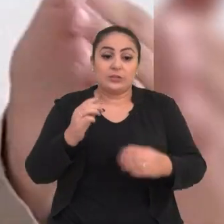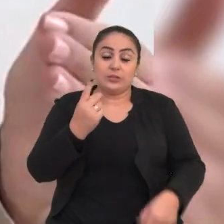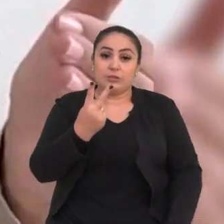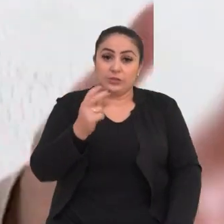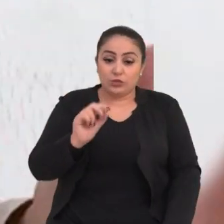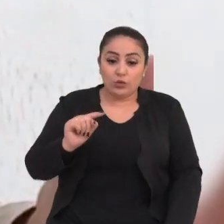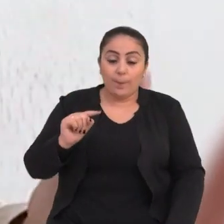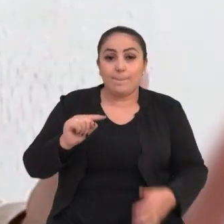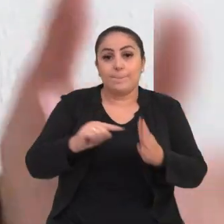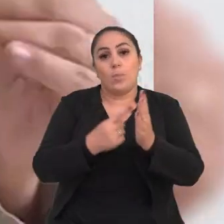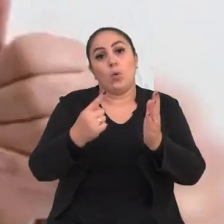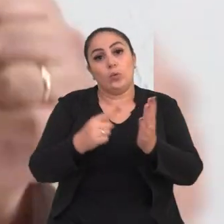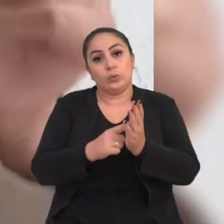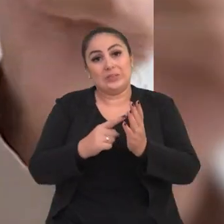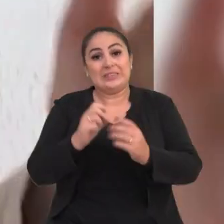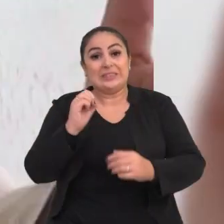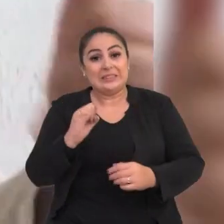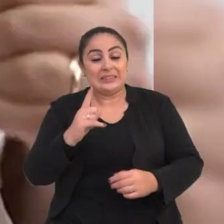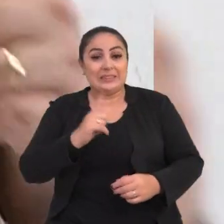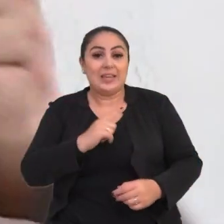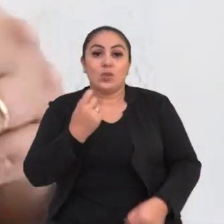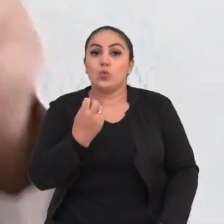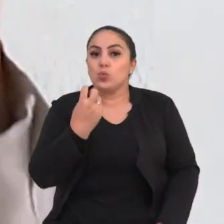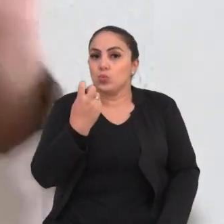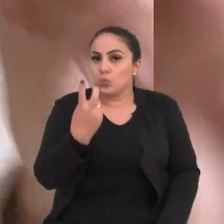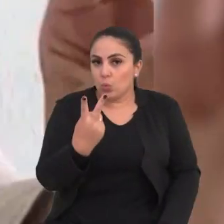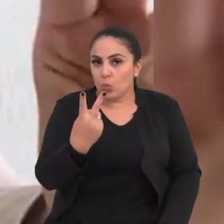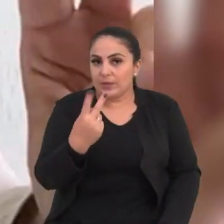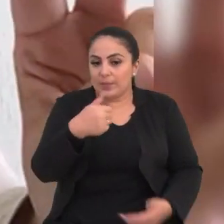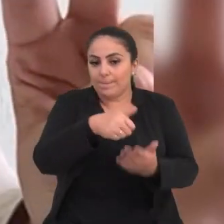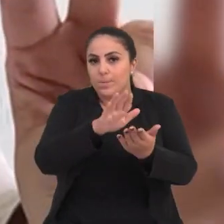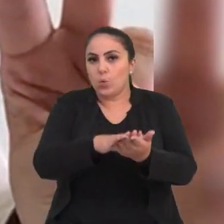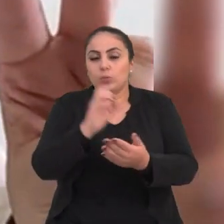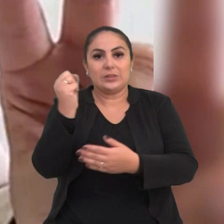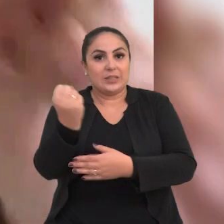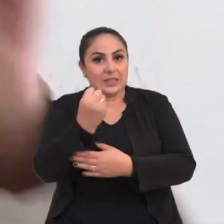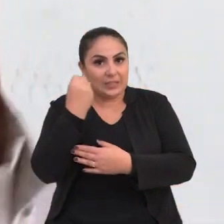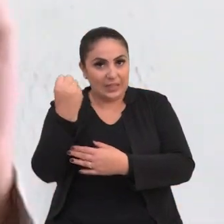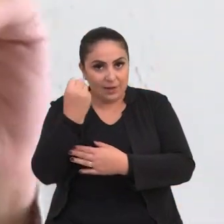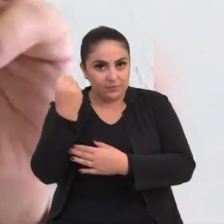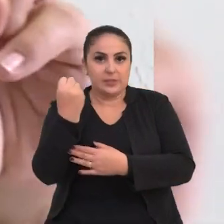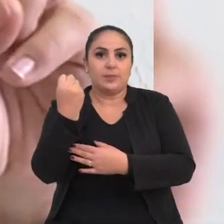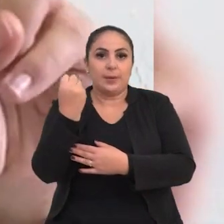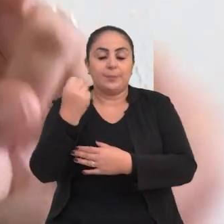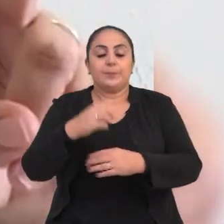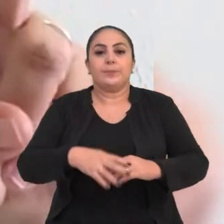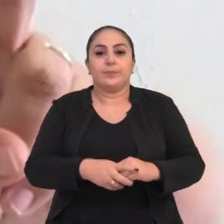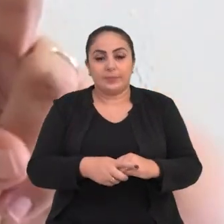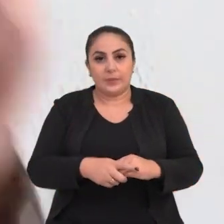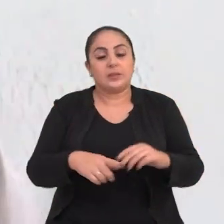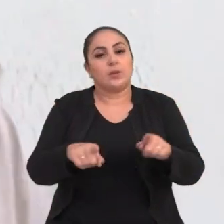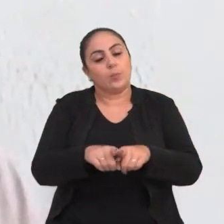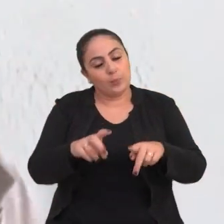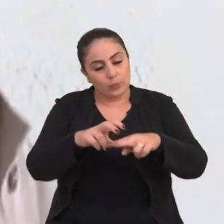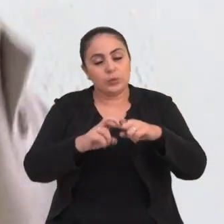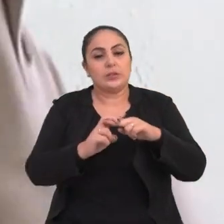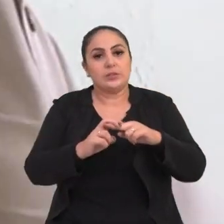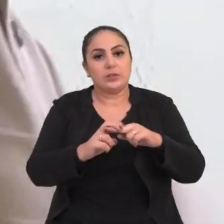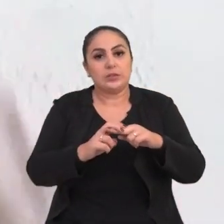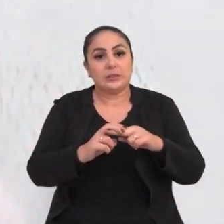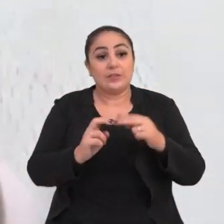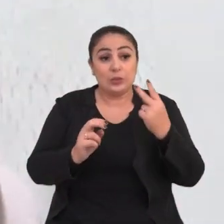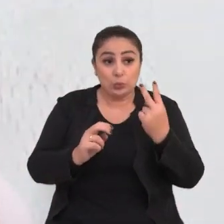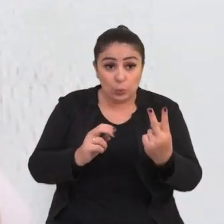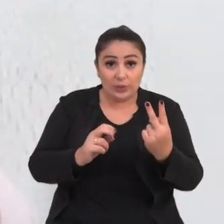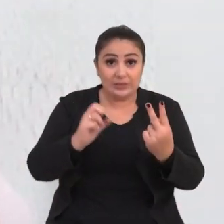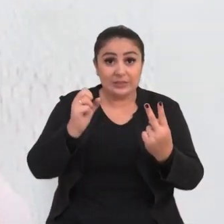contagem de 20 pontos, caso o condutor tenha cometido 2 infrações de natureza gravíssima, então, ele